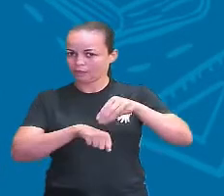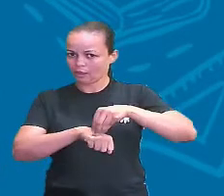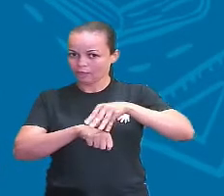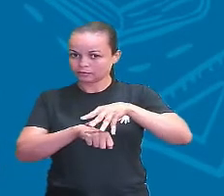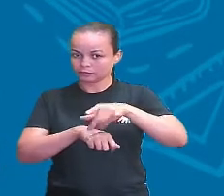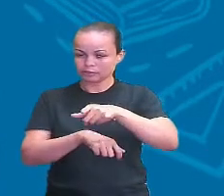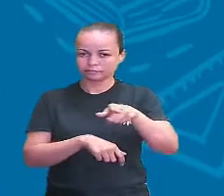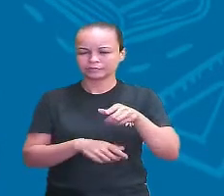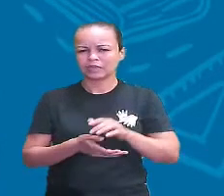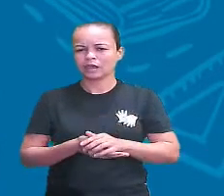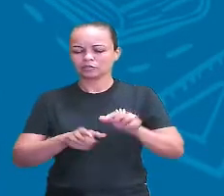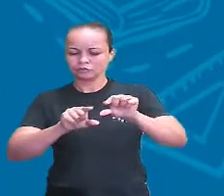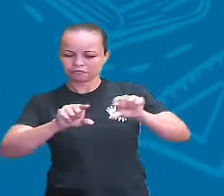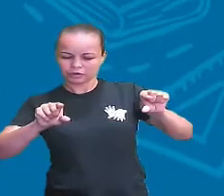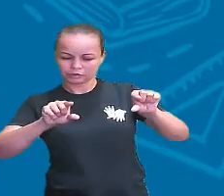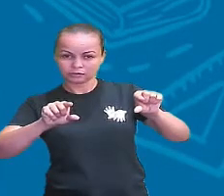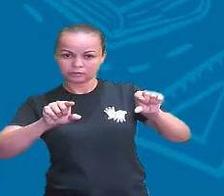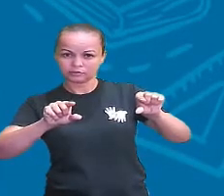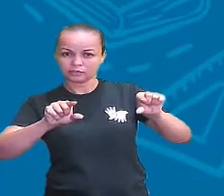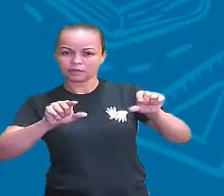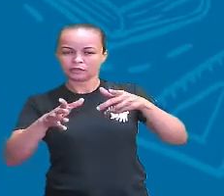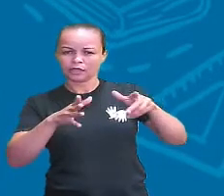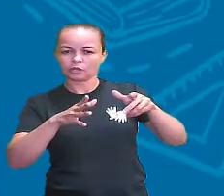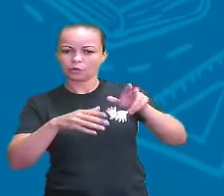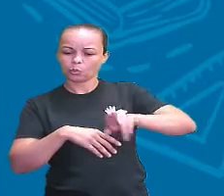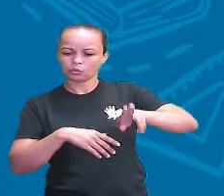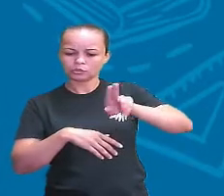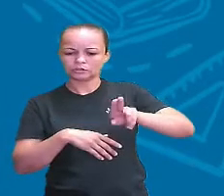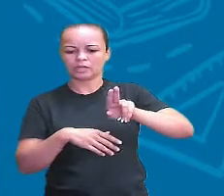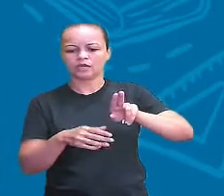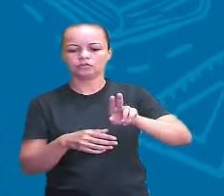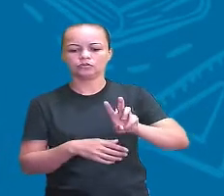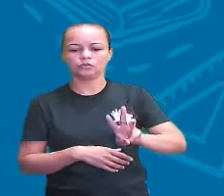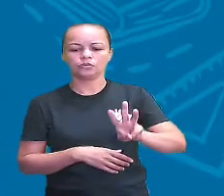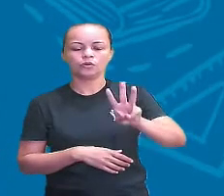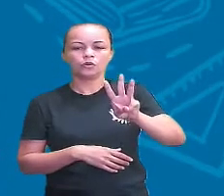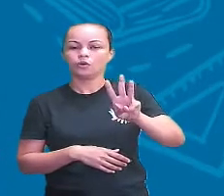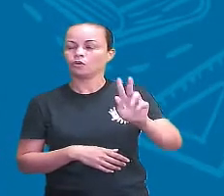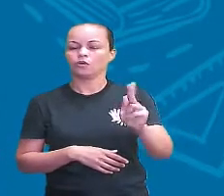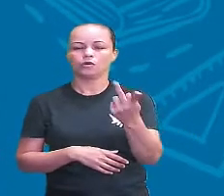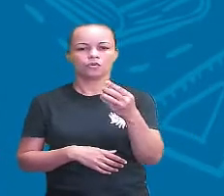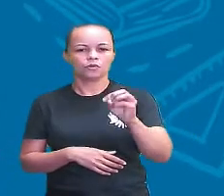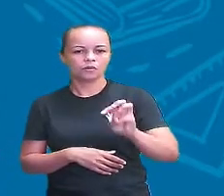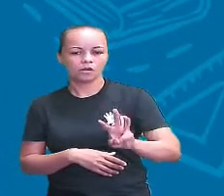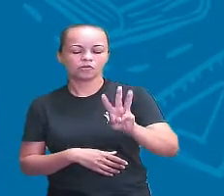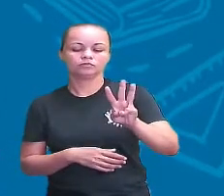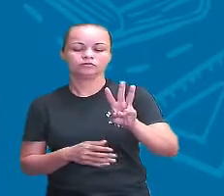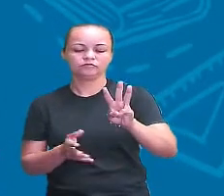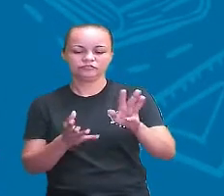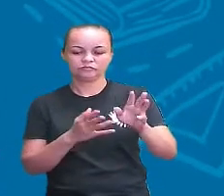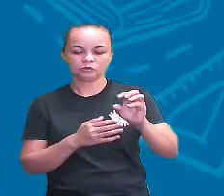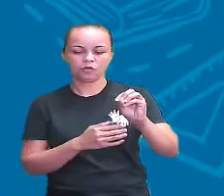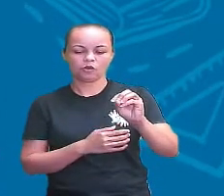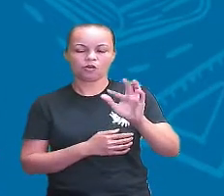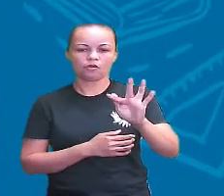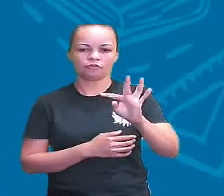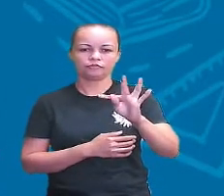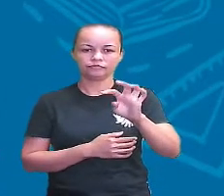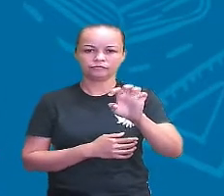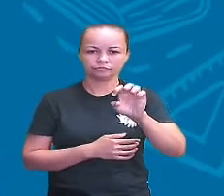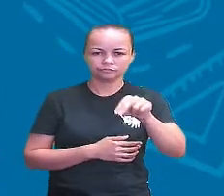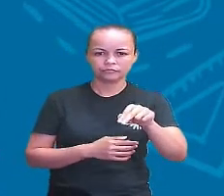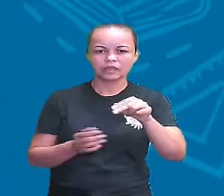você vê uma frase utilizando how often, quando for uma pergunta utilizando how often, você já sabe ali que tem